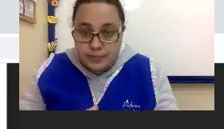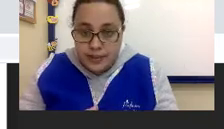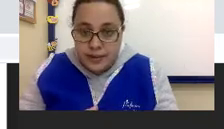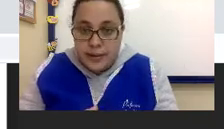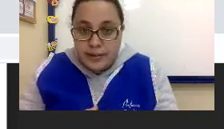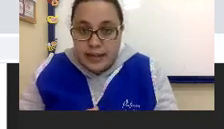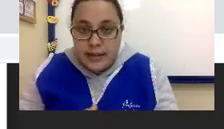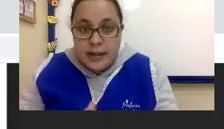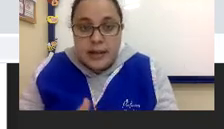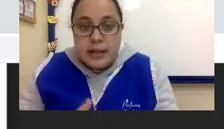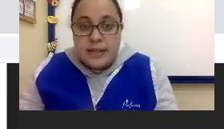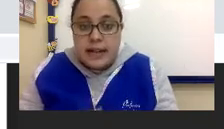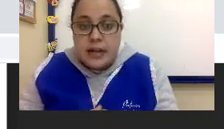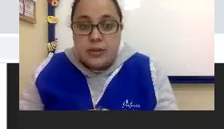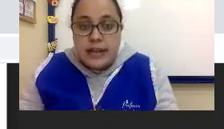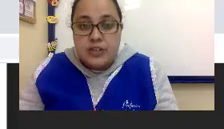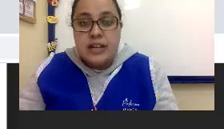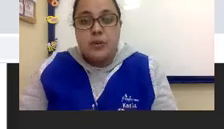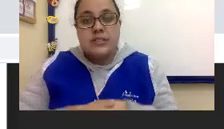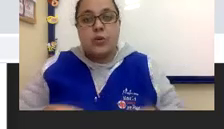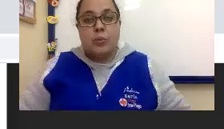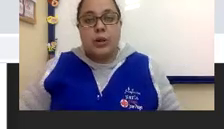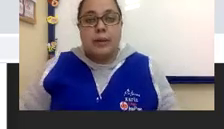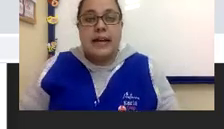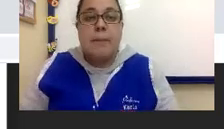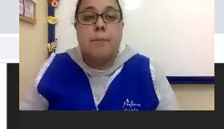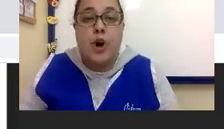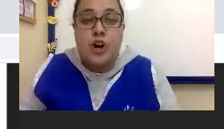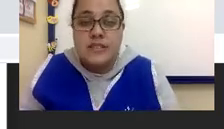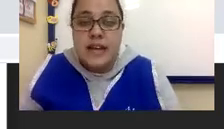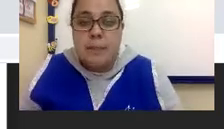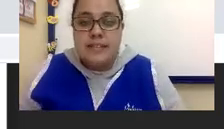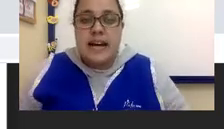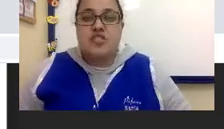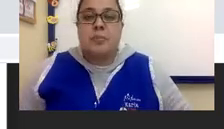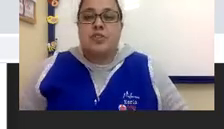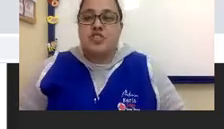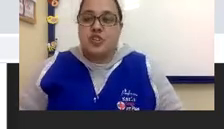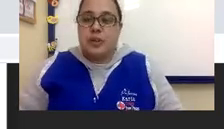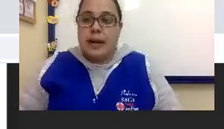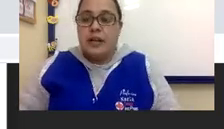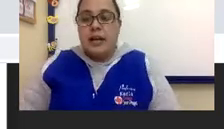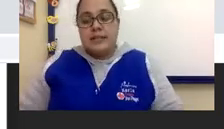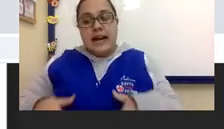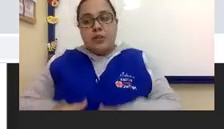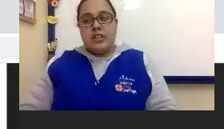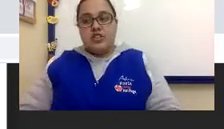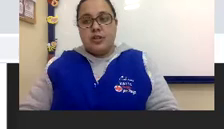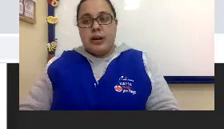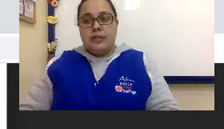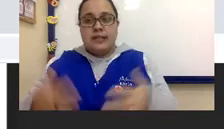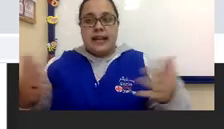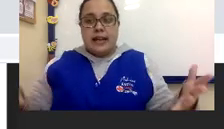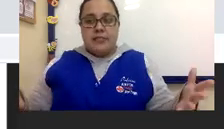delgado, né? O que será que acontece? O que deve acontecer com o bolo alimentar após a passagem pelo intestino delgado? Saindo do